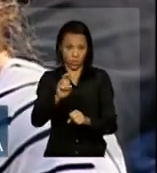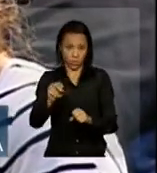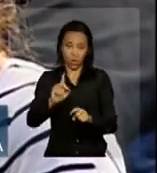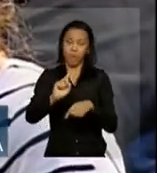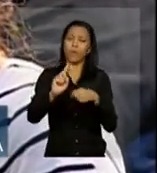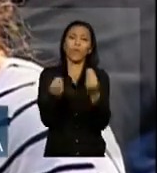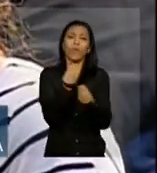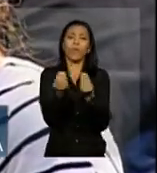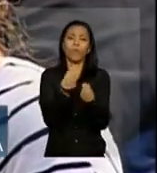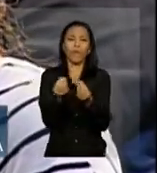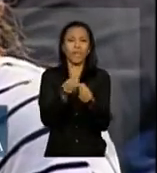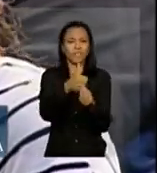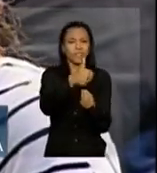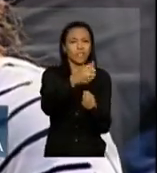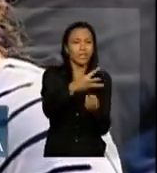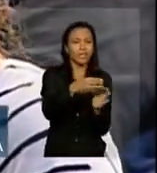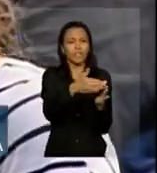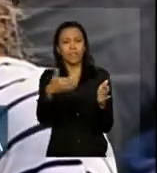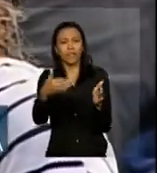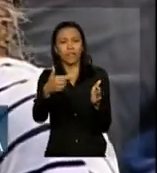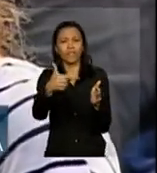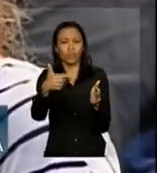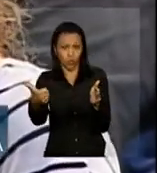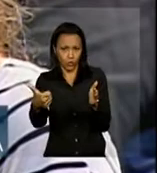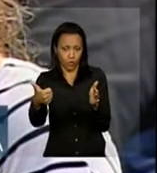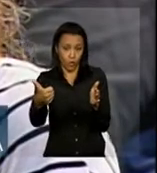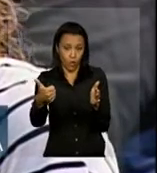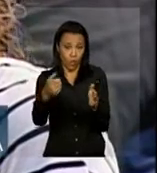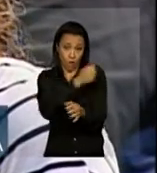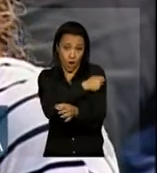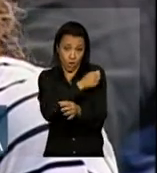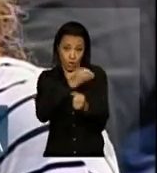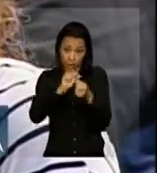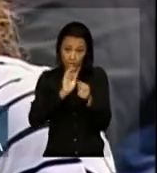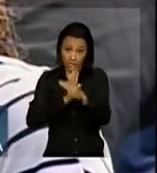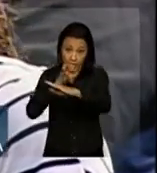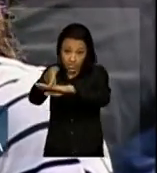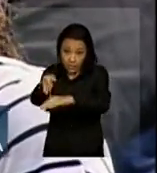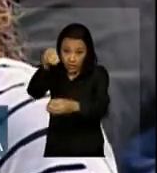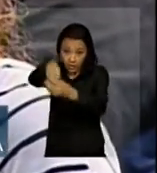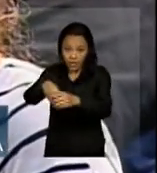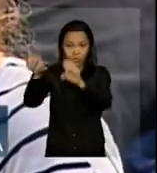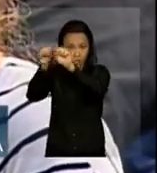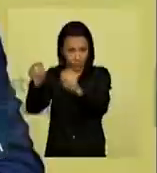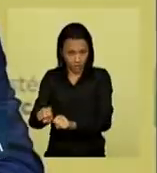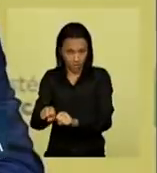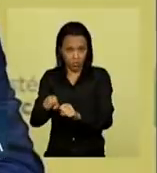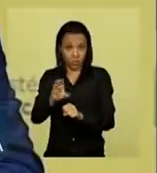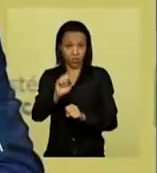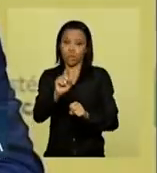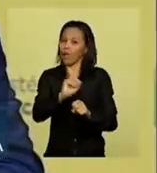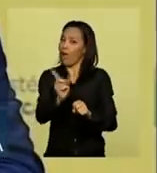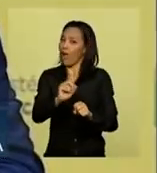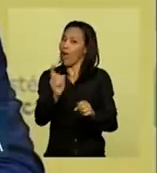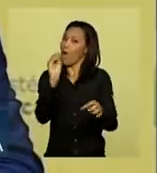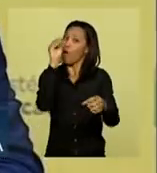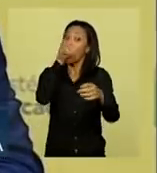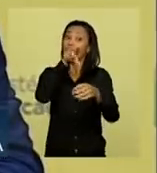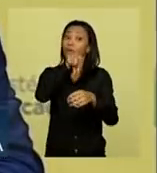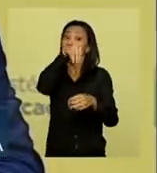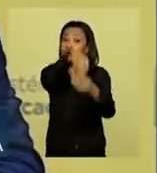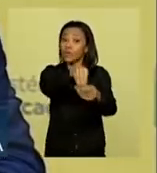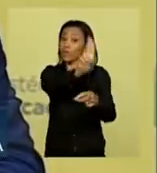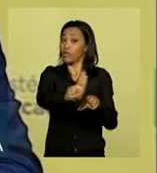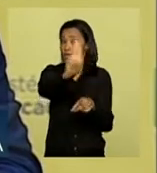convocado essa matrícula que acho que de 13 a 21 na o aluno faz no site do Sisu a na instituição que ser lógicos são quem sou eu